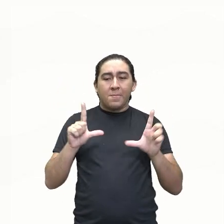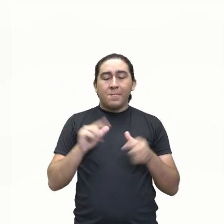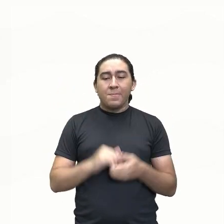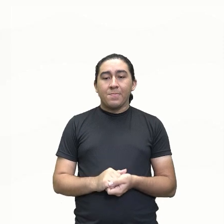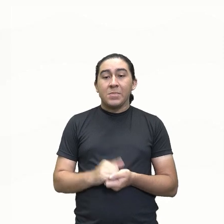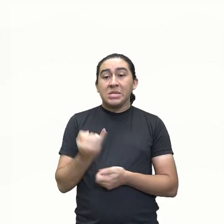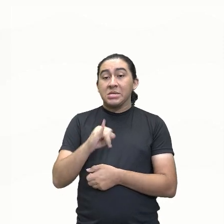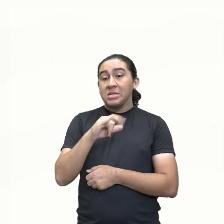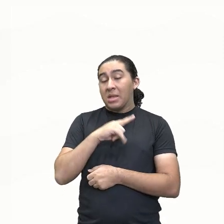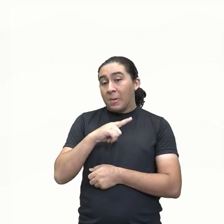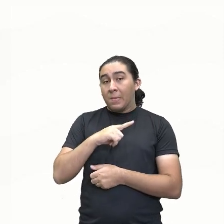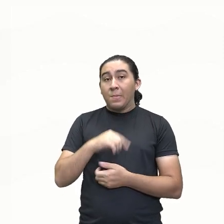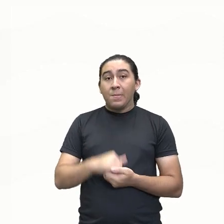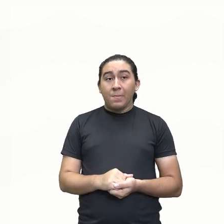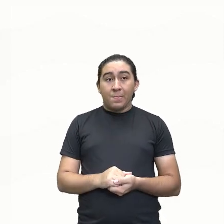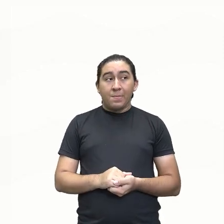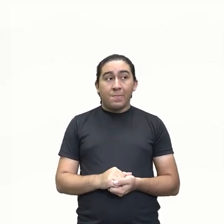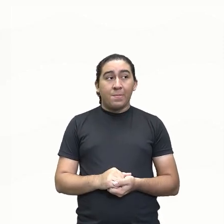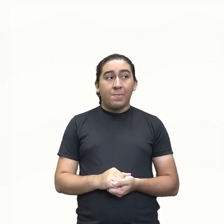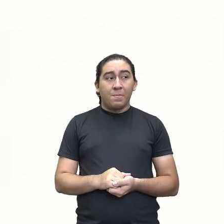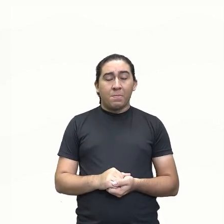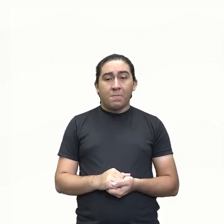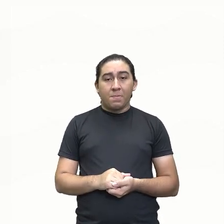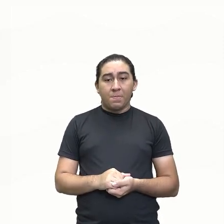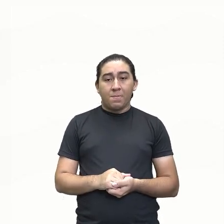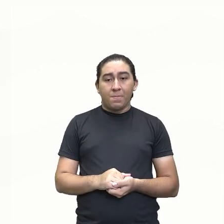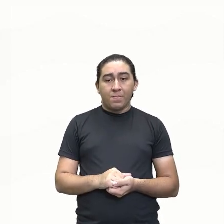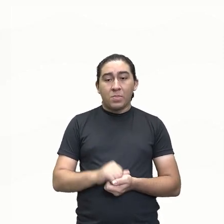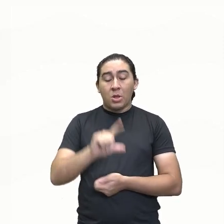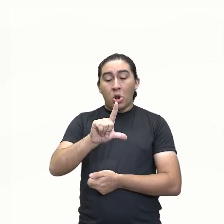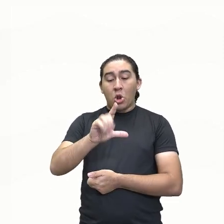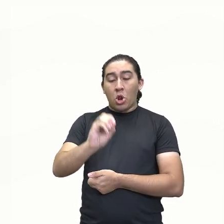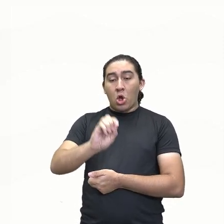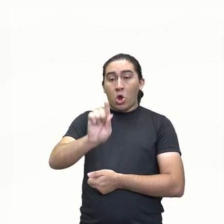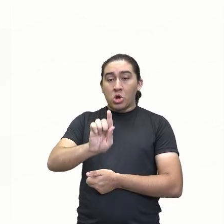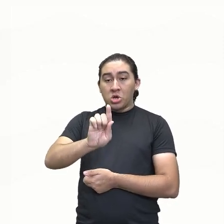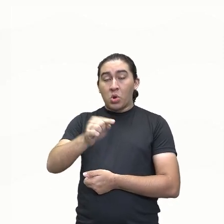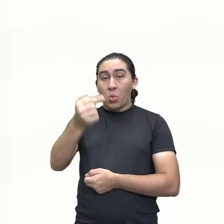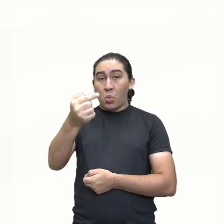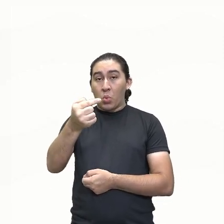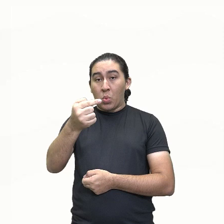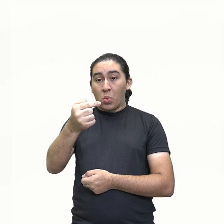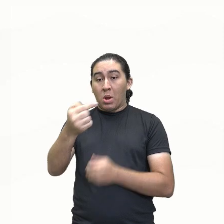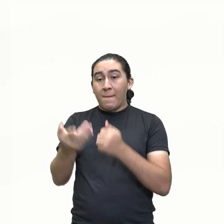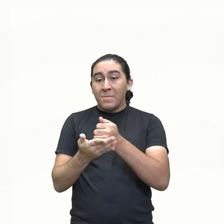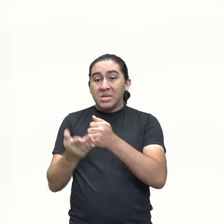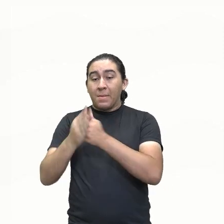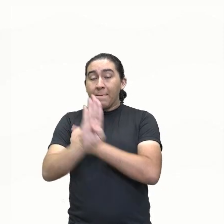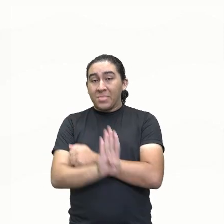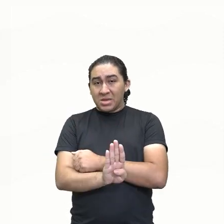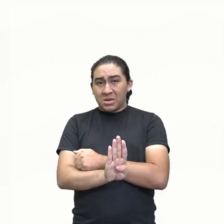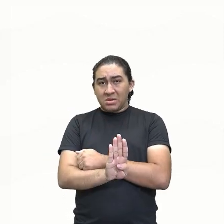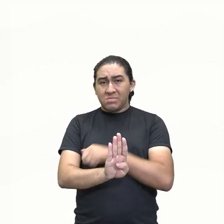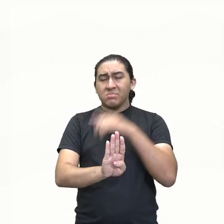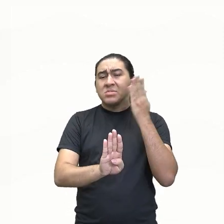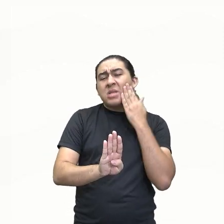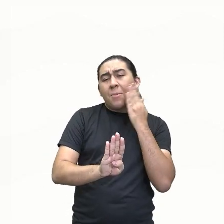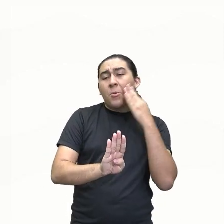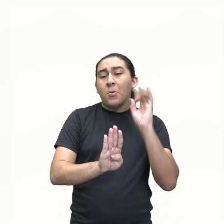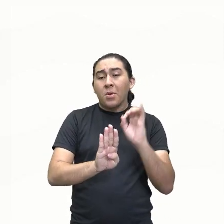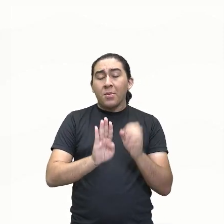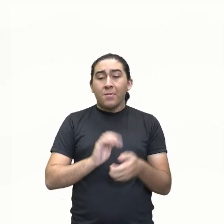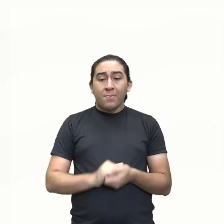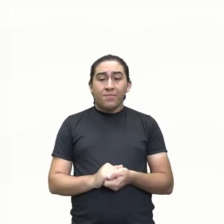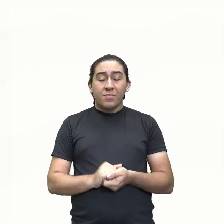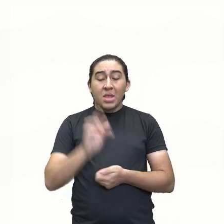Quando temos que o log de 1 na base B, nós sabemos que